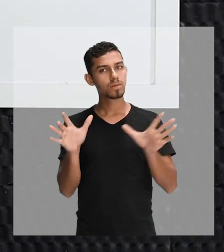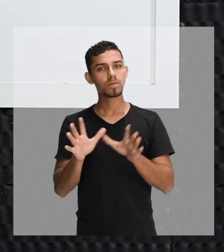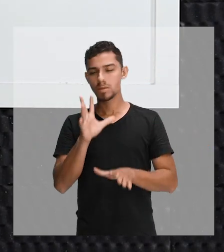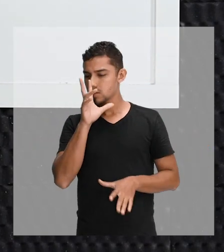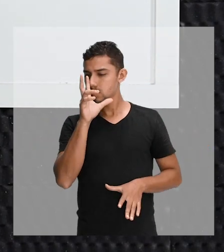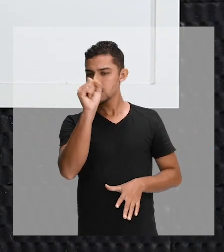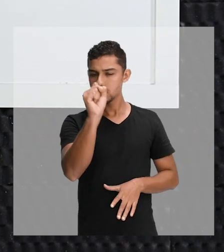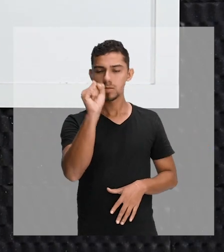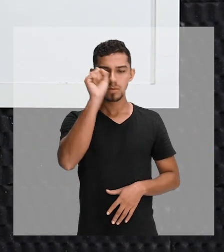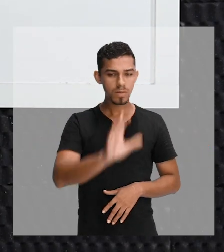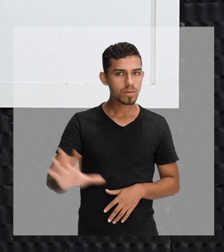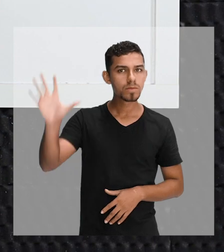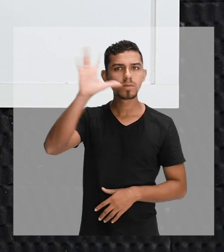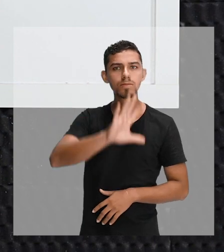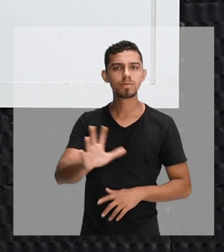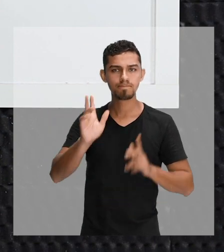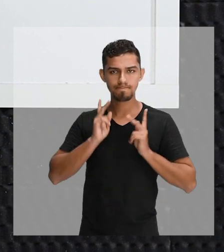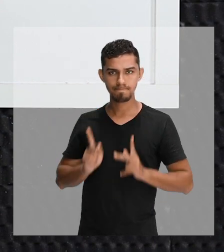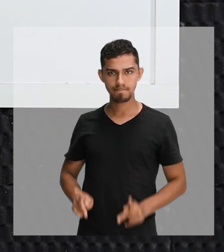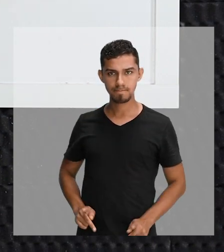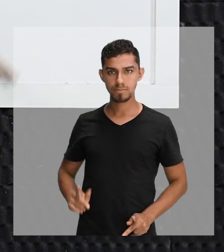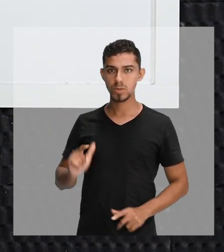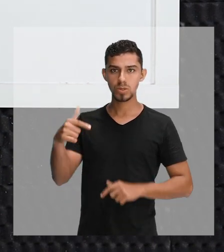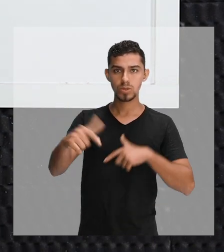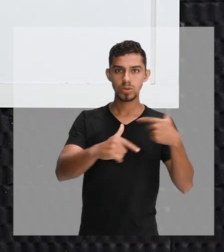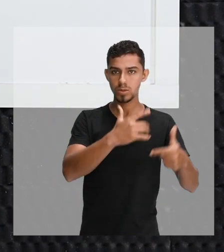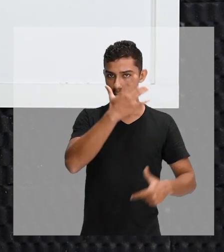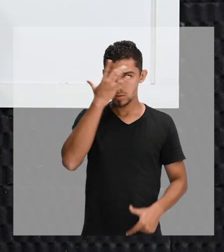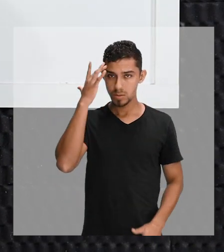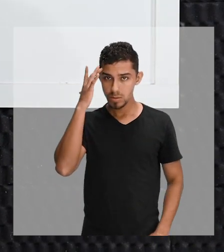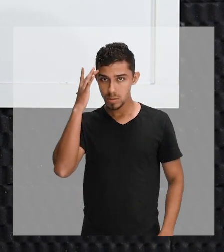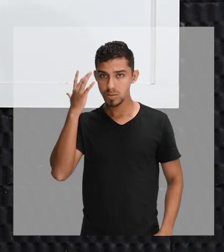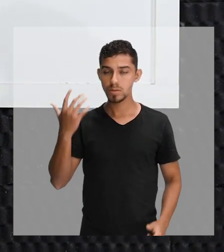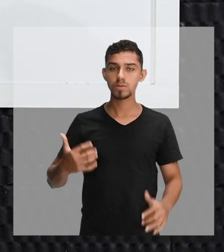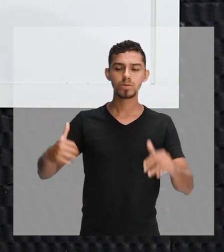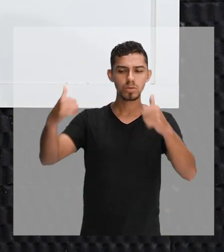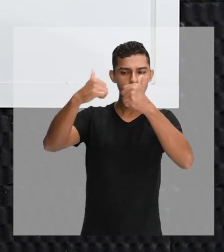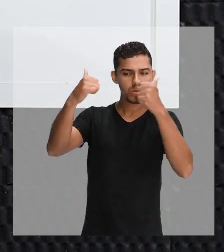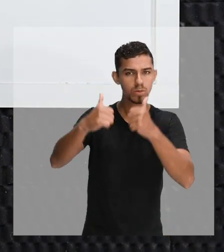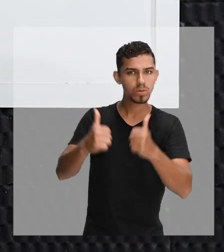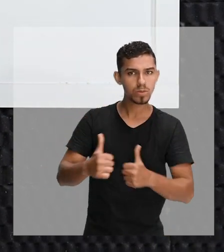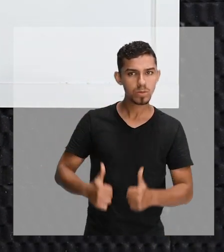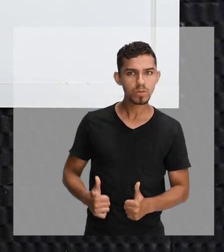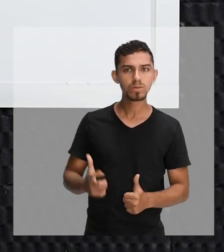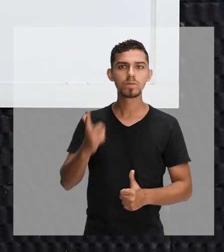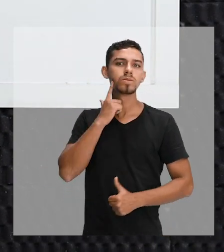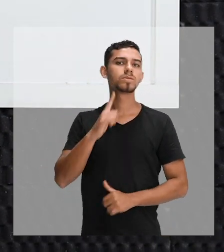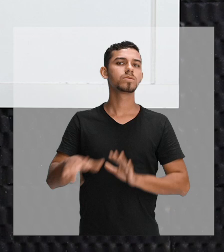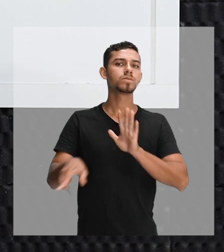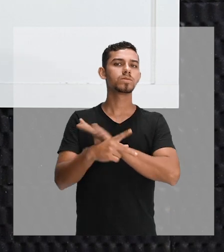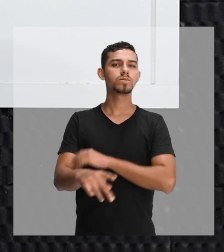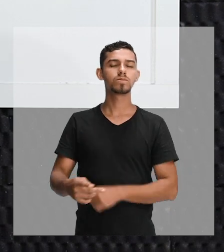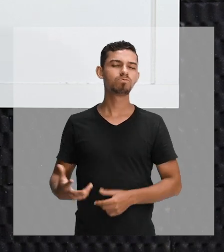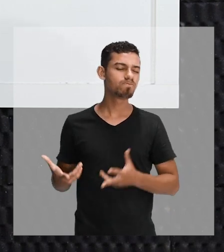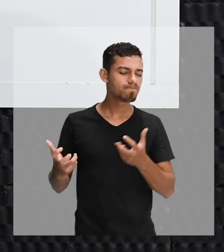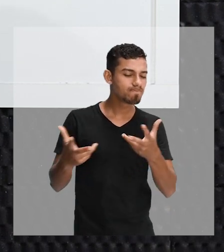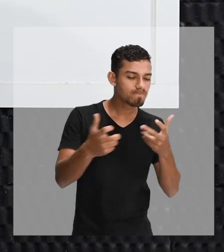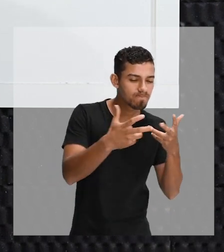nessa geração de comportamento nos outros, dessa fórmula, desta persuasão, dessa